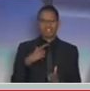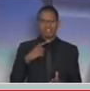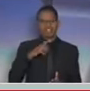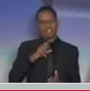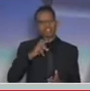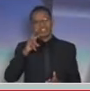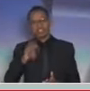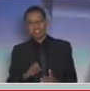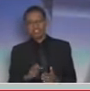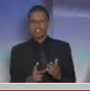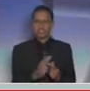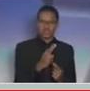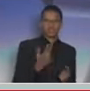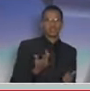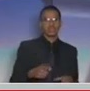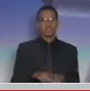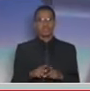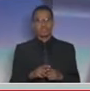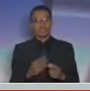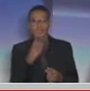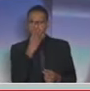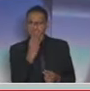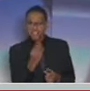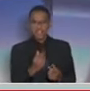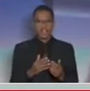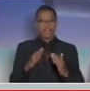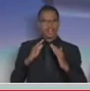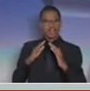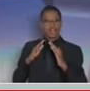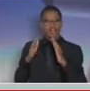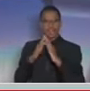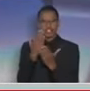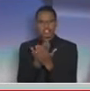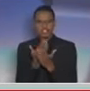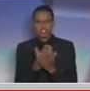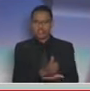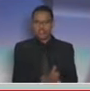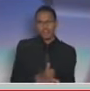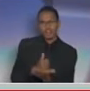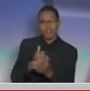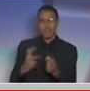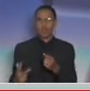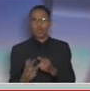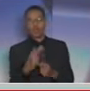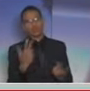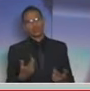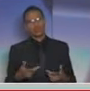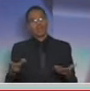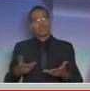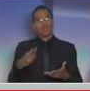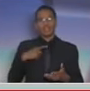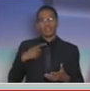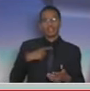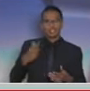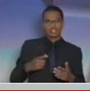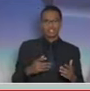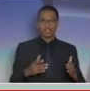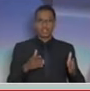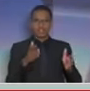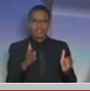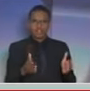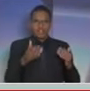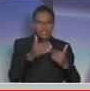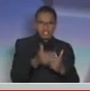transporte escolar. E agora o prefeito está fechando salas pedagógicas na educação infantil, salas